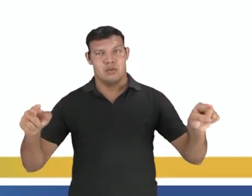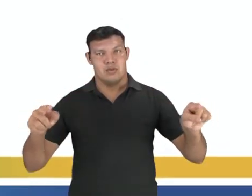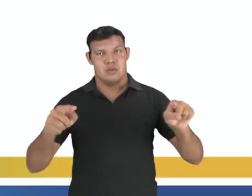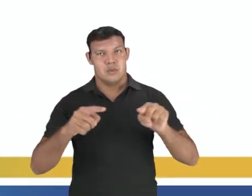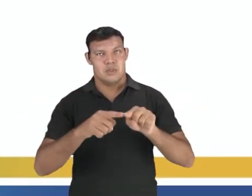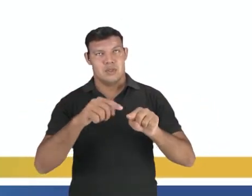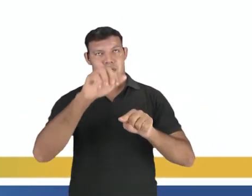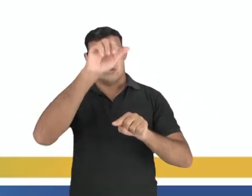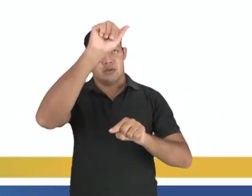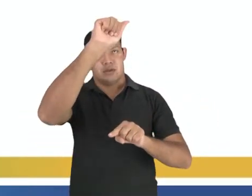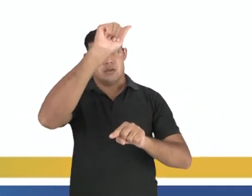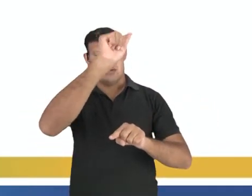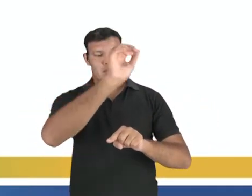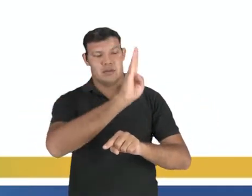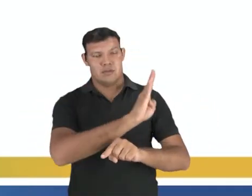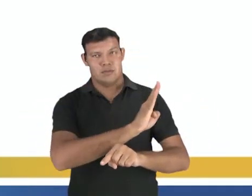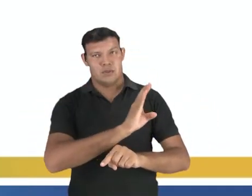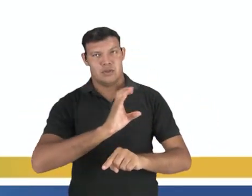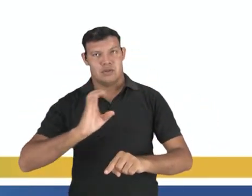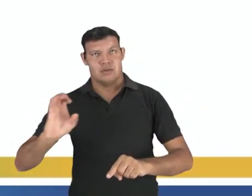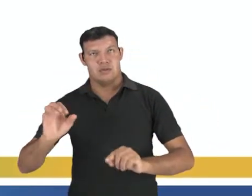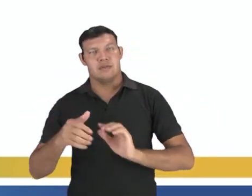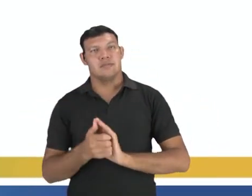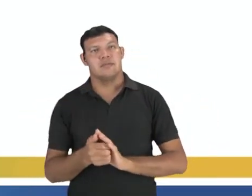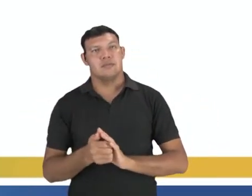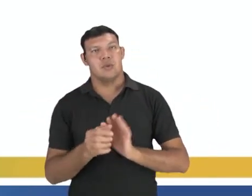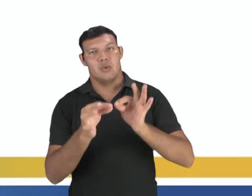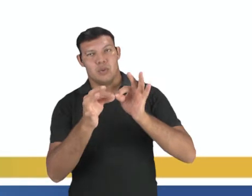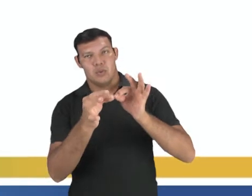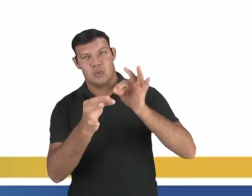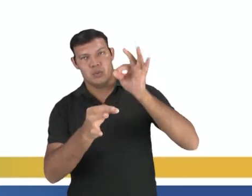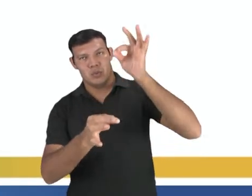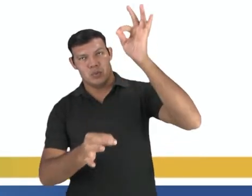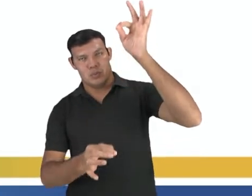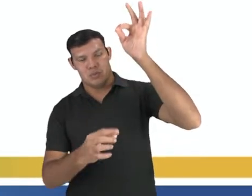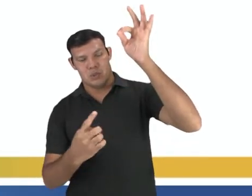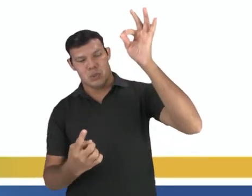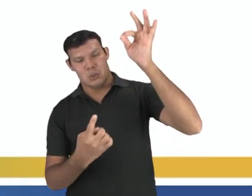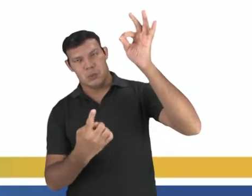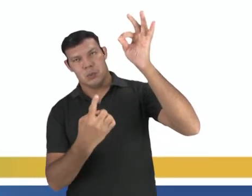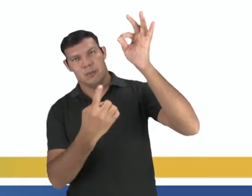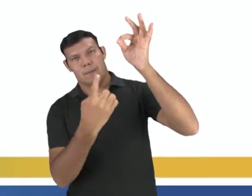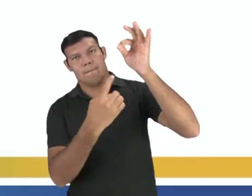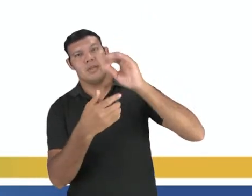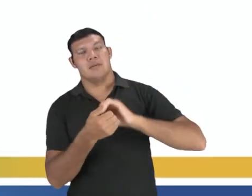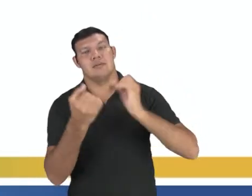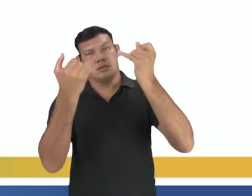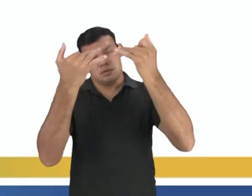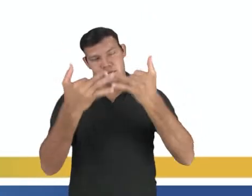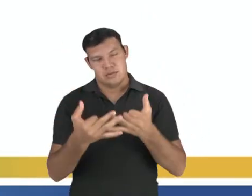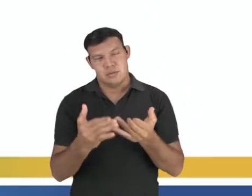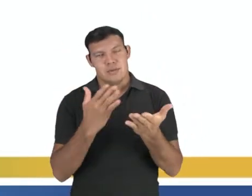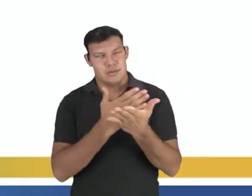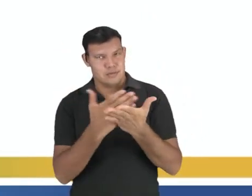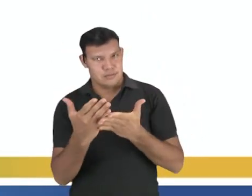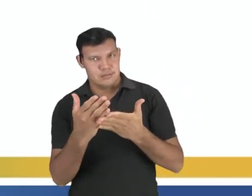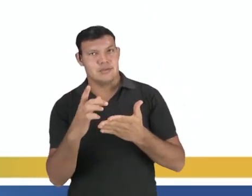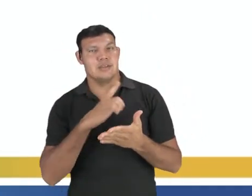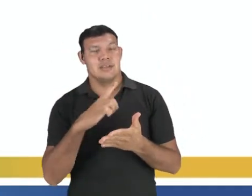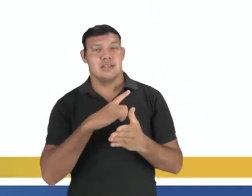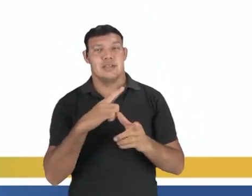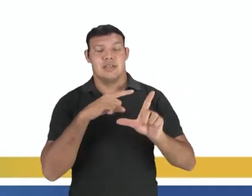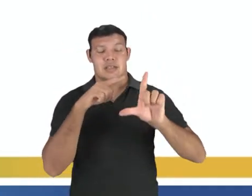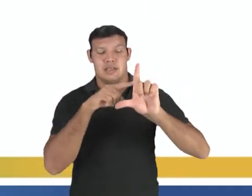triângulo. Descobrir a altura, tá lá, H. E quando ele fala, por exemplo, ele falou lá no início, nós temos os